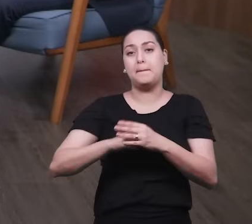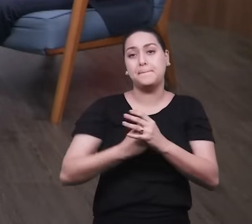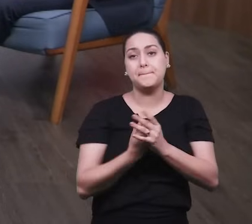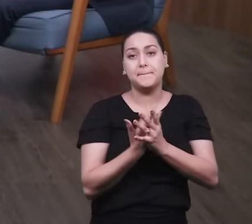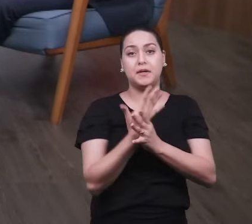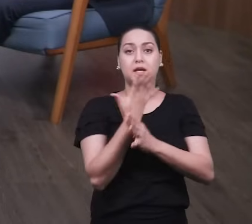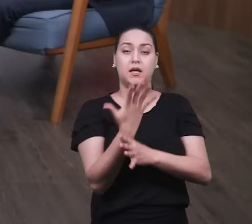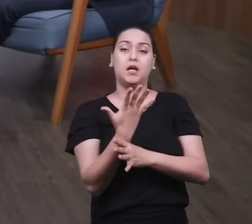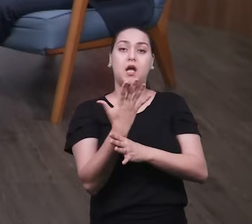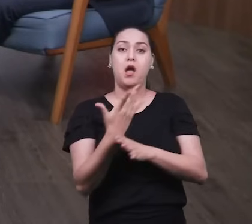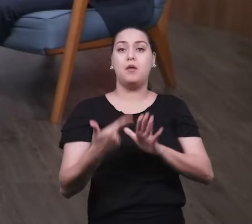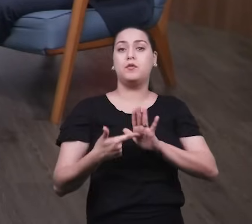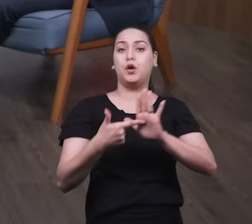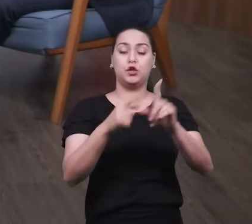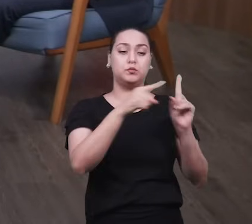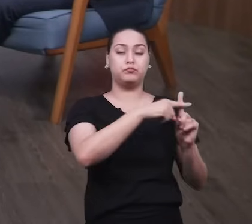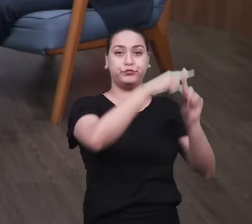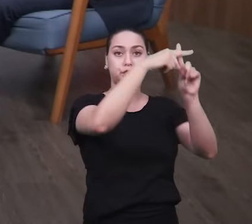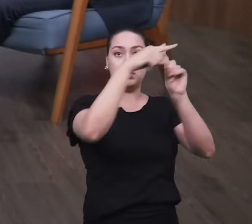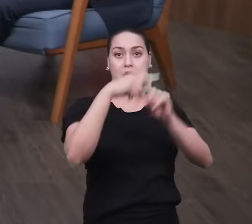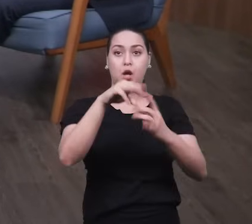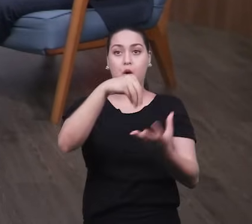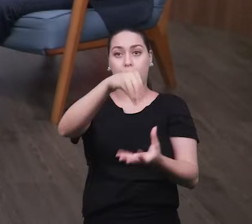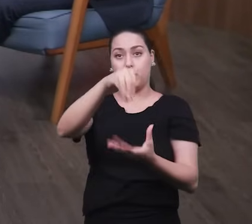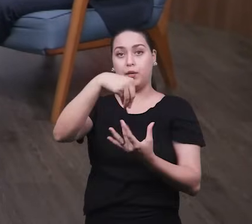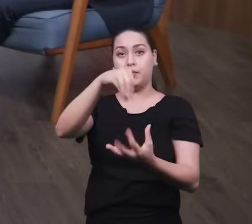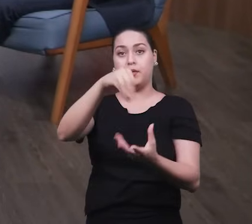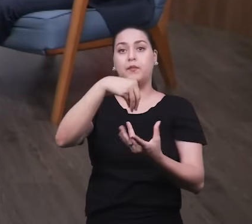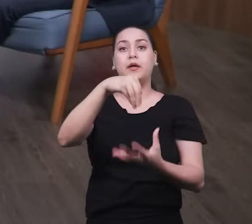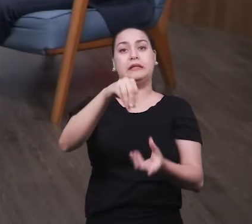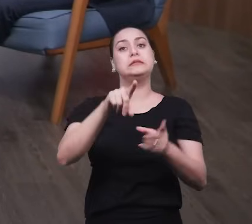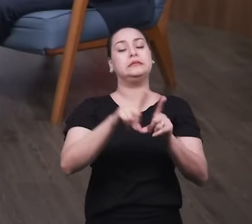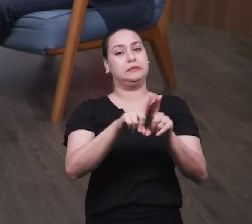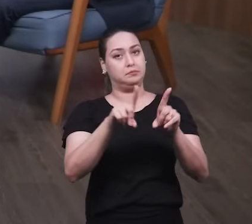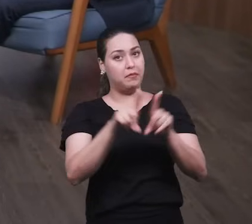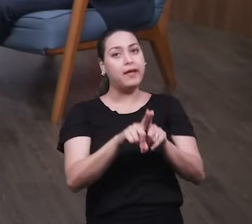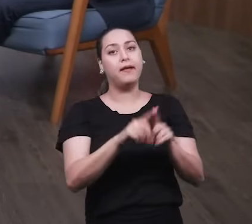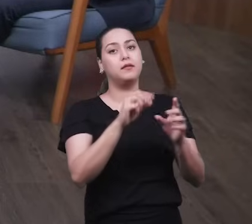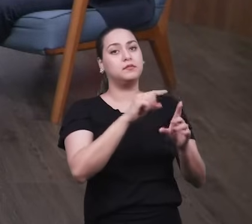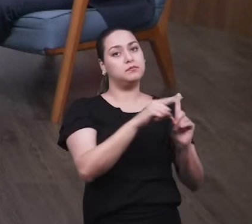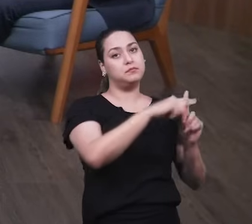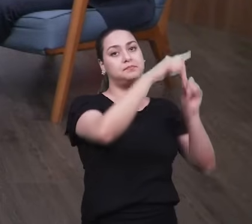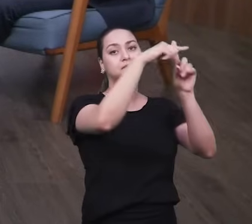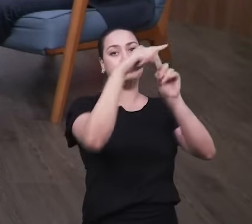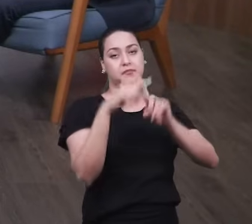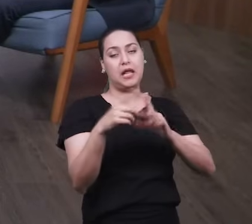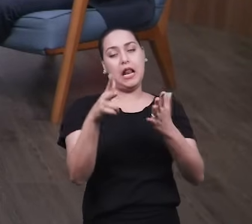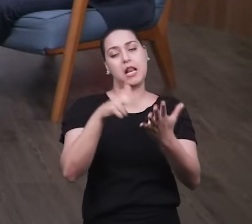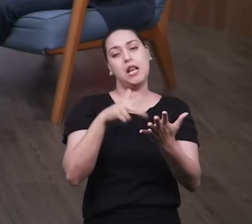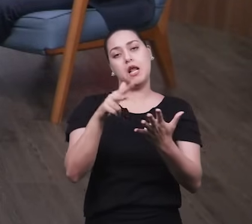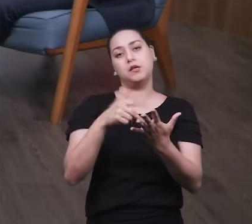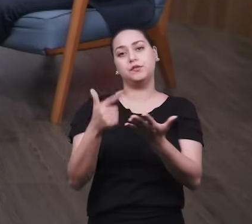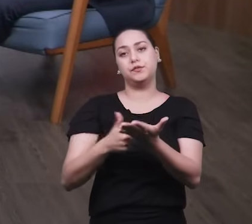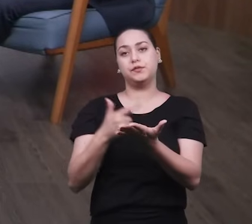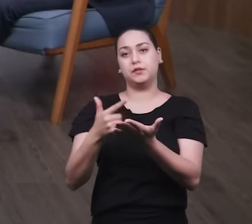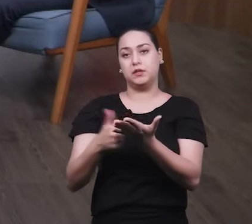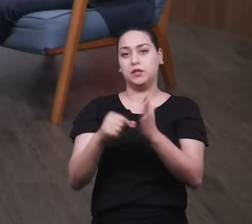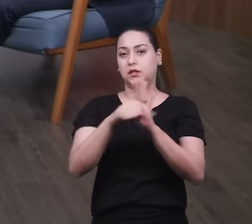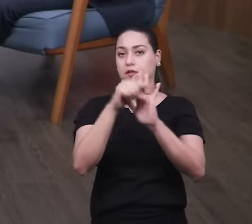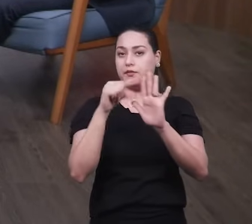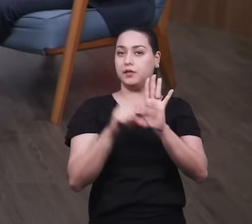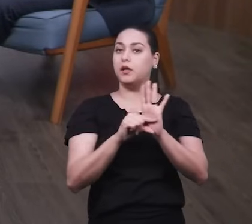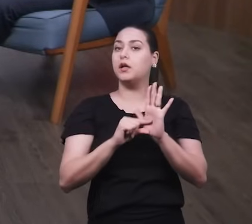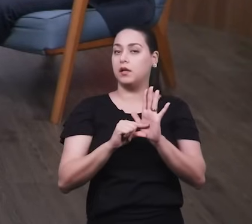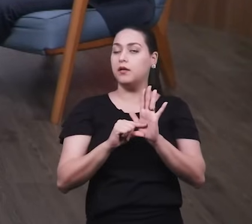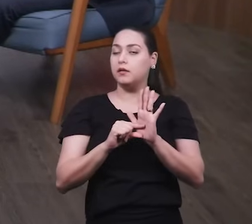mencionando profeticamente o Getsêmani, o outeiro do incenso, o Gólgota. Vamos ver os versículos da palavra que